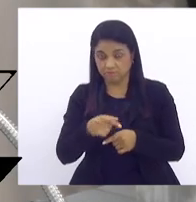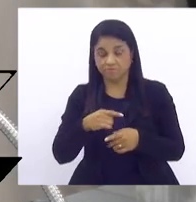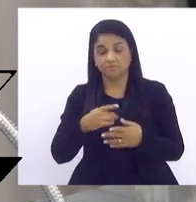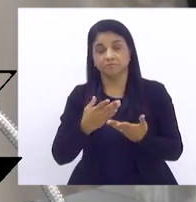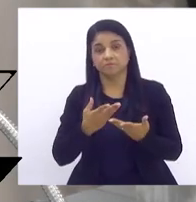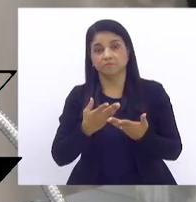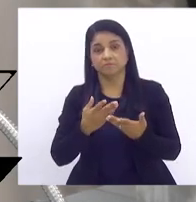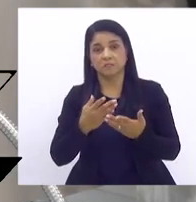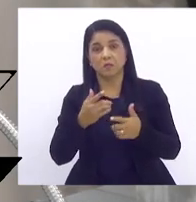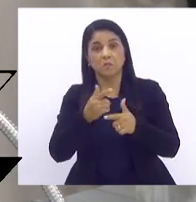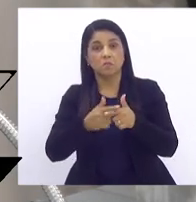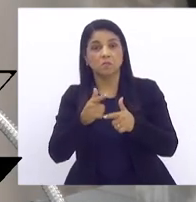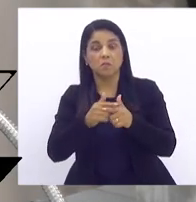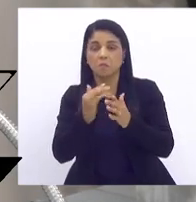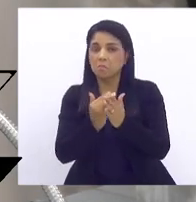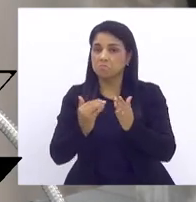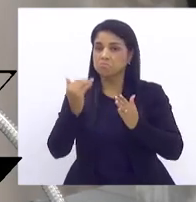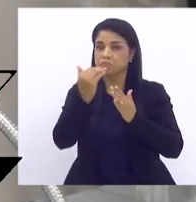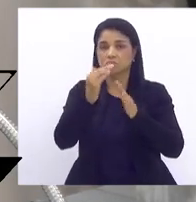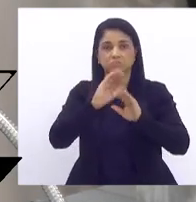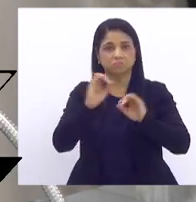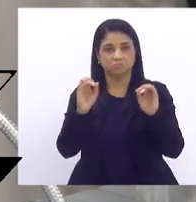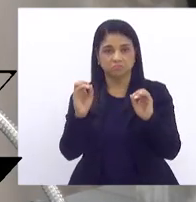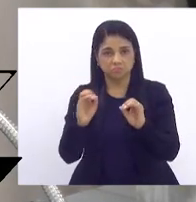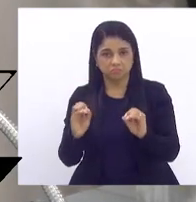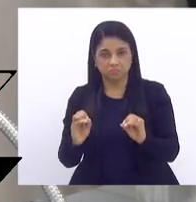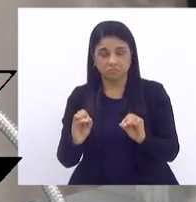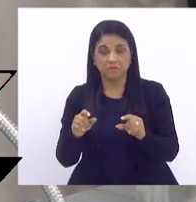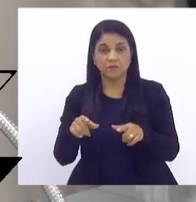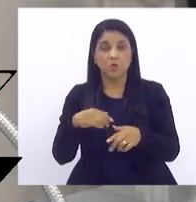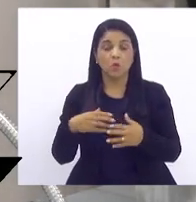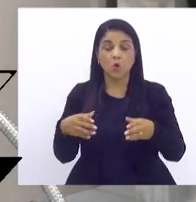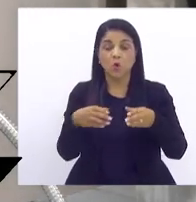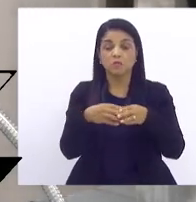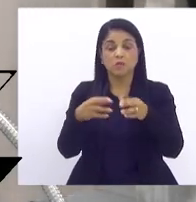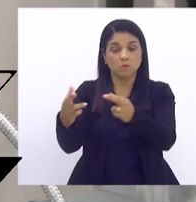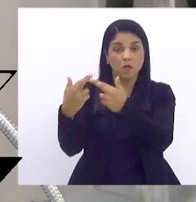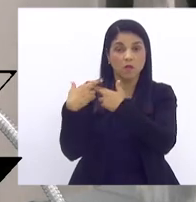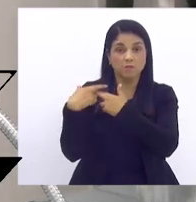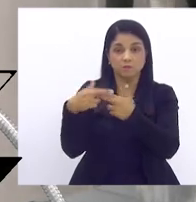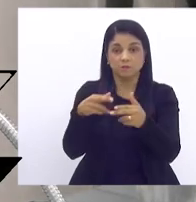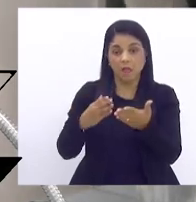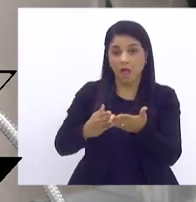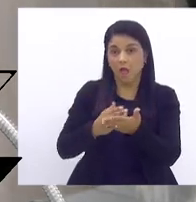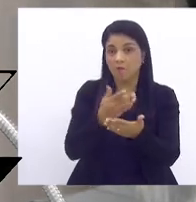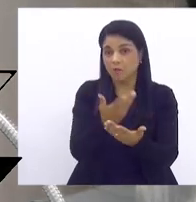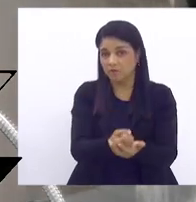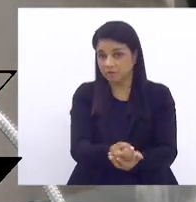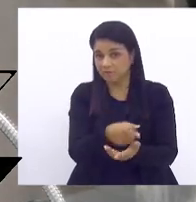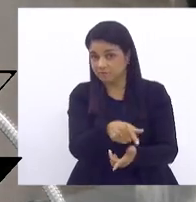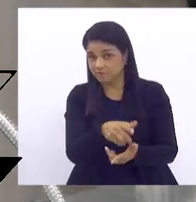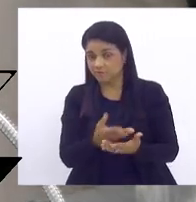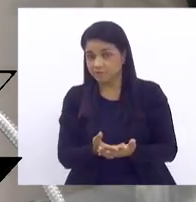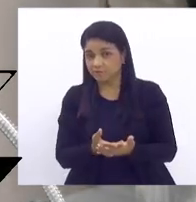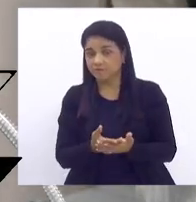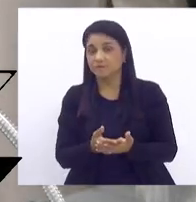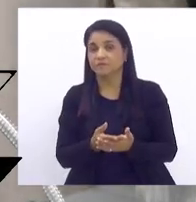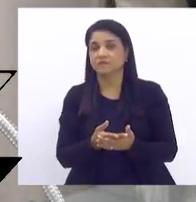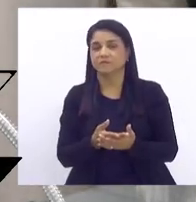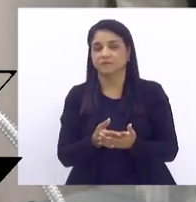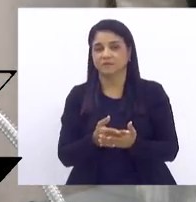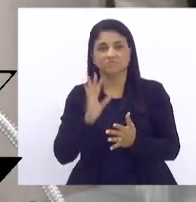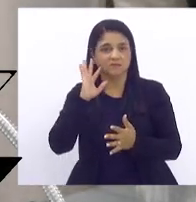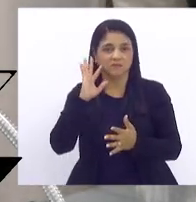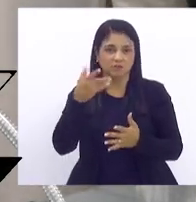qualquer problema, uma vez que o Conselho, que é quem tem a responsabilidade para isso, aprove. Eu acho que está cercada a matéria, está safo,